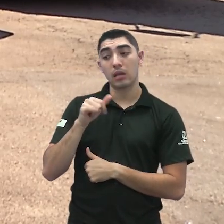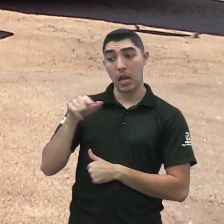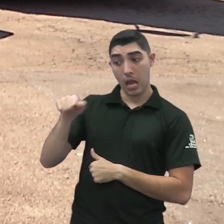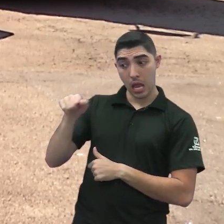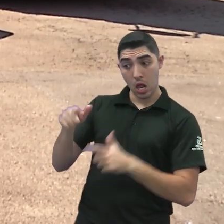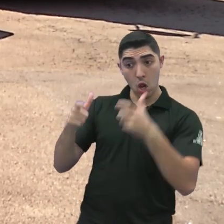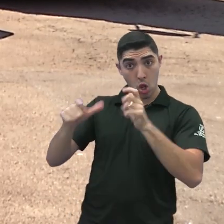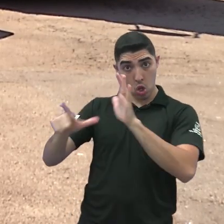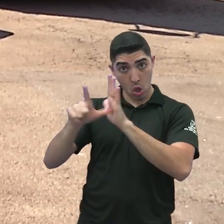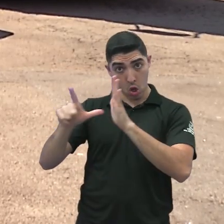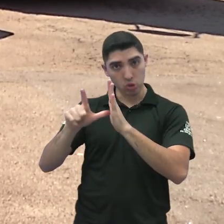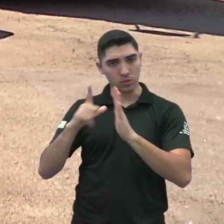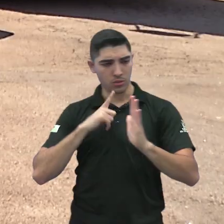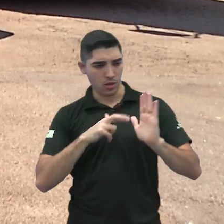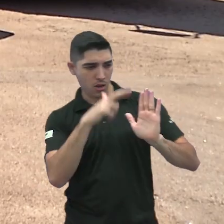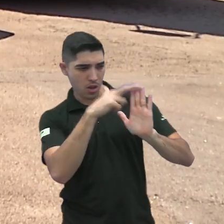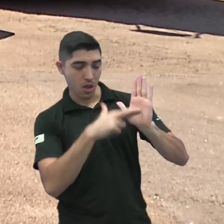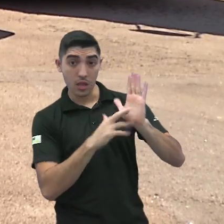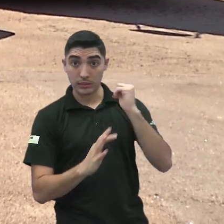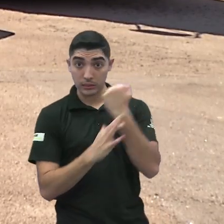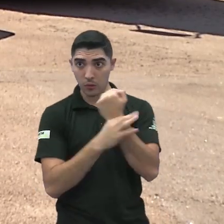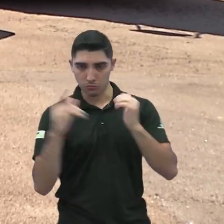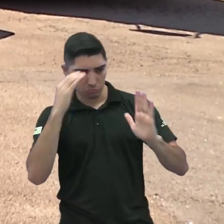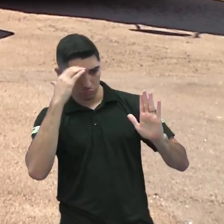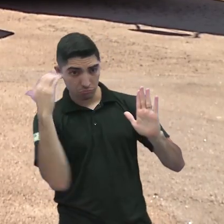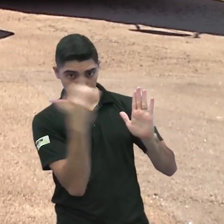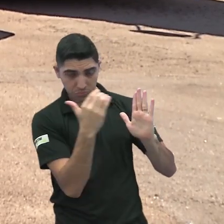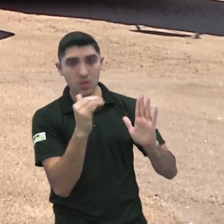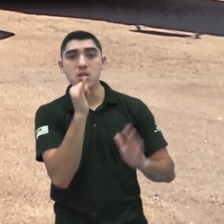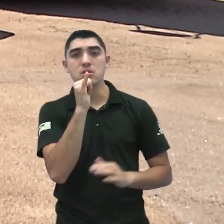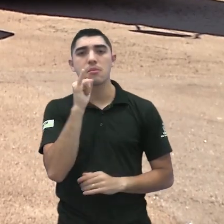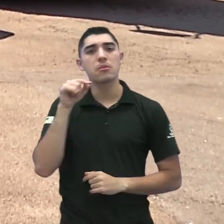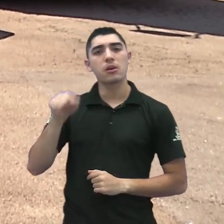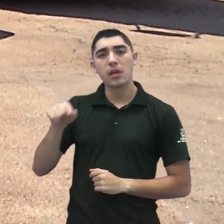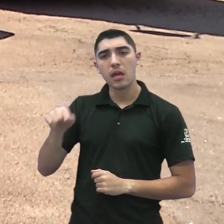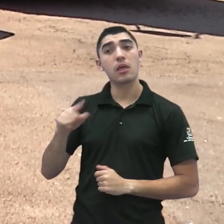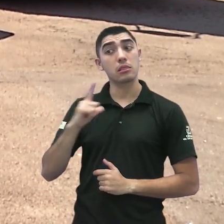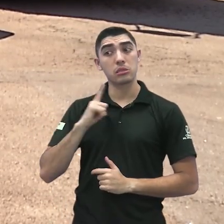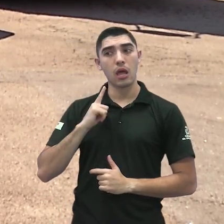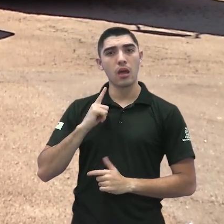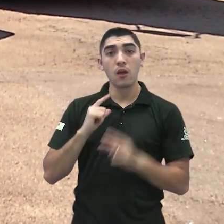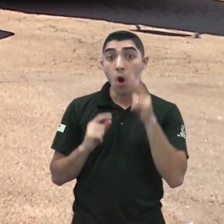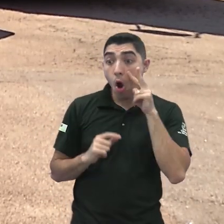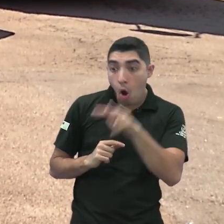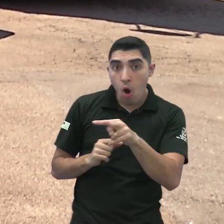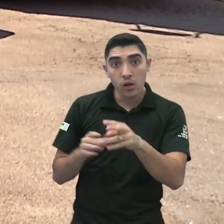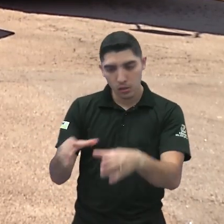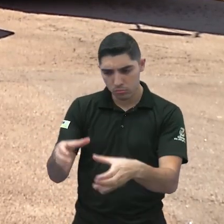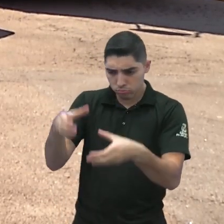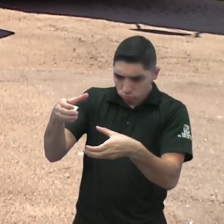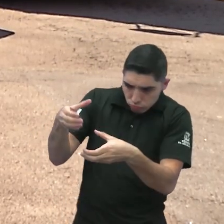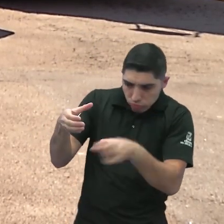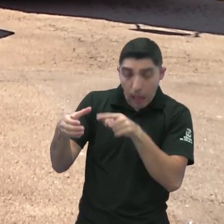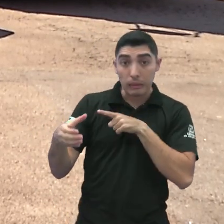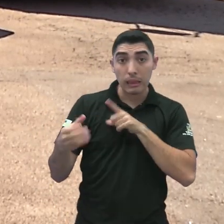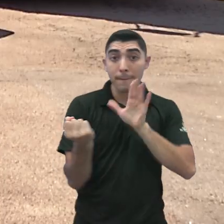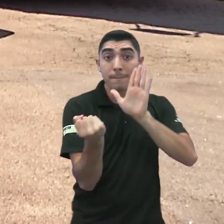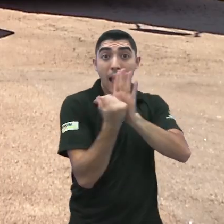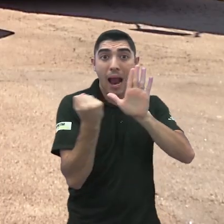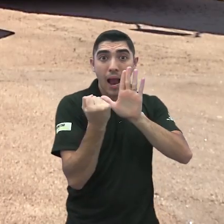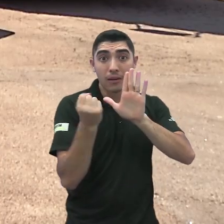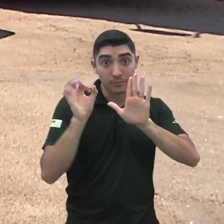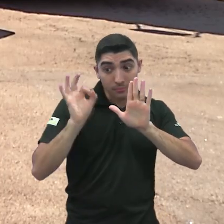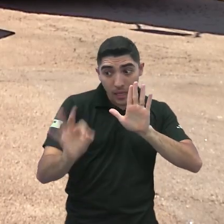que segue as normas de segurança, que os equipamentos, os produtos têm os selos que são